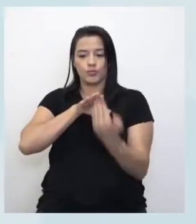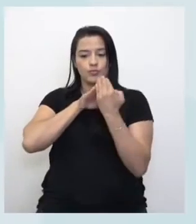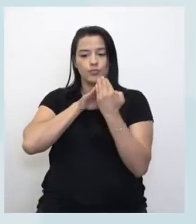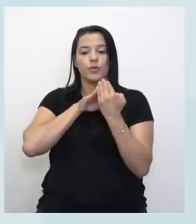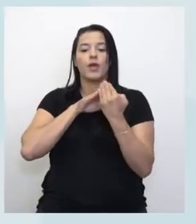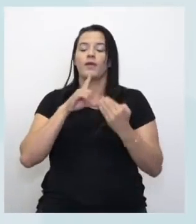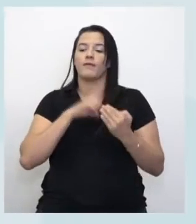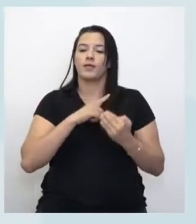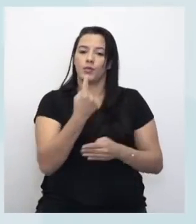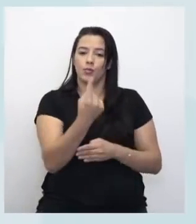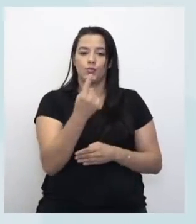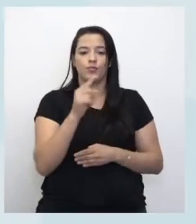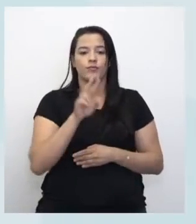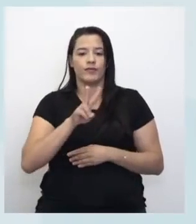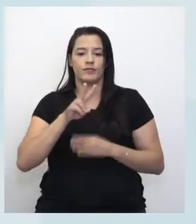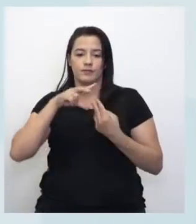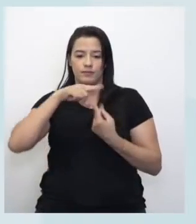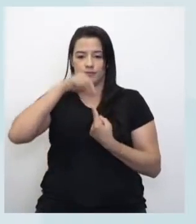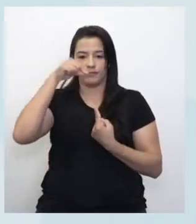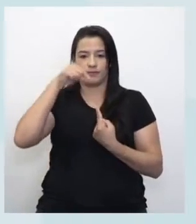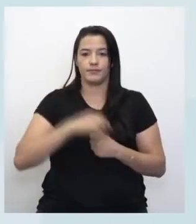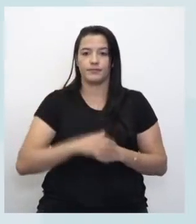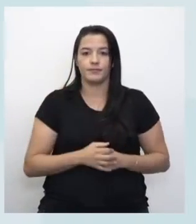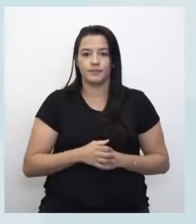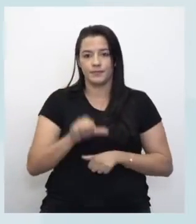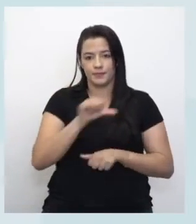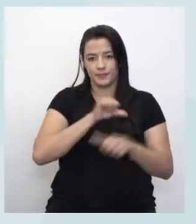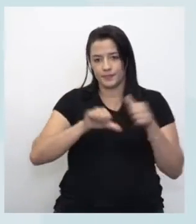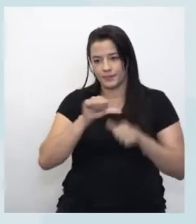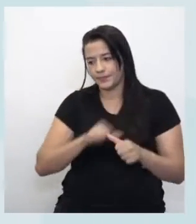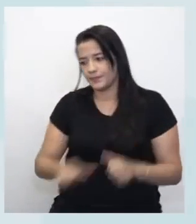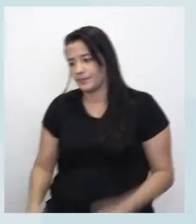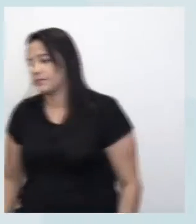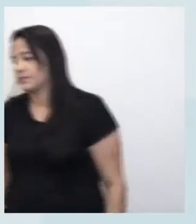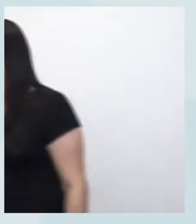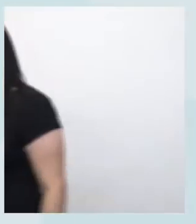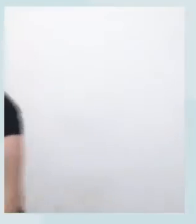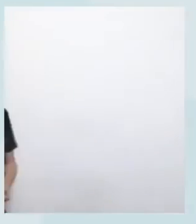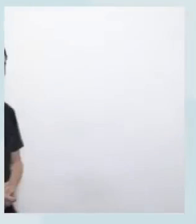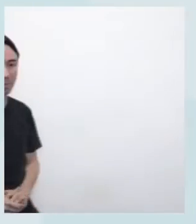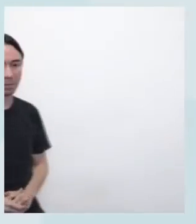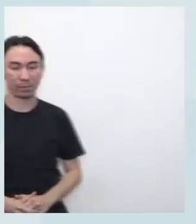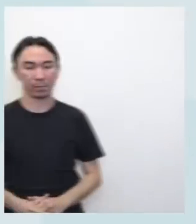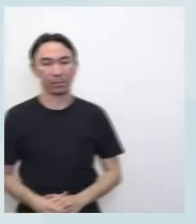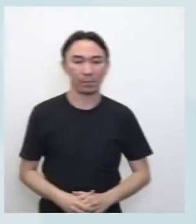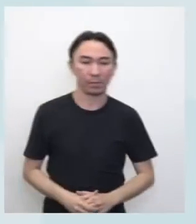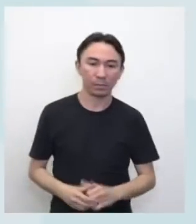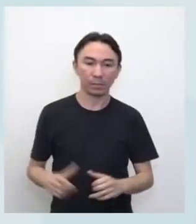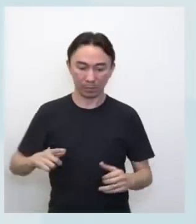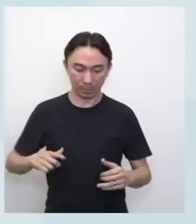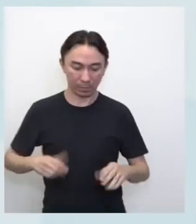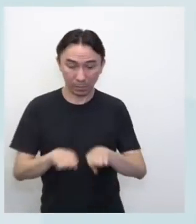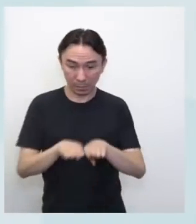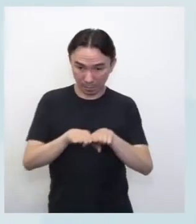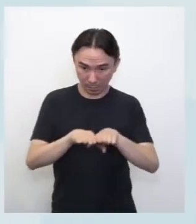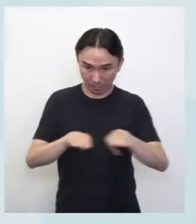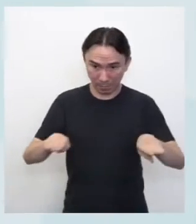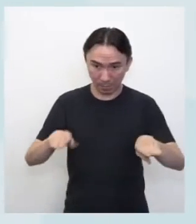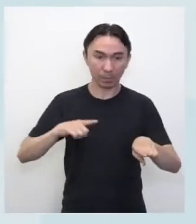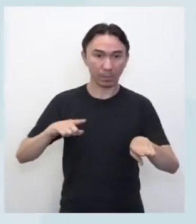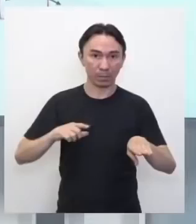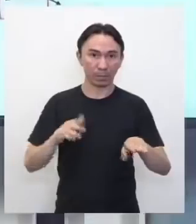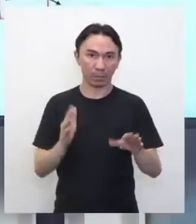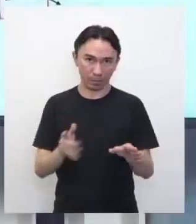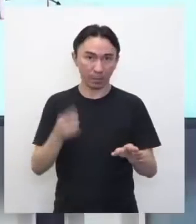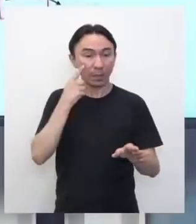o vértice. Então, de novo, pirâmide. Eu tenho uma base e o seu nome depende